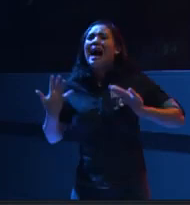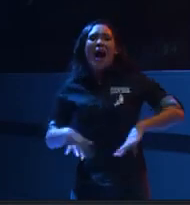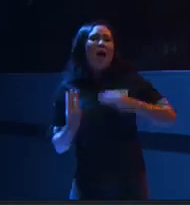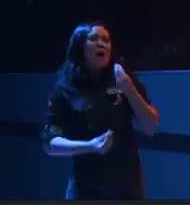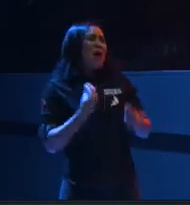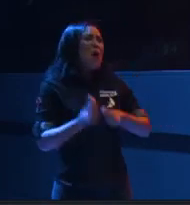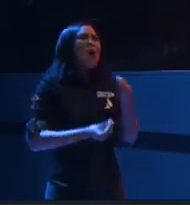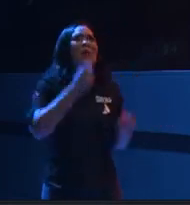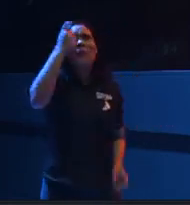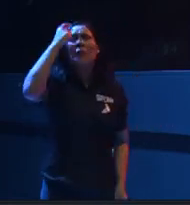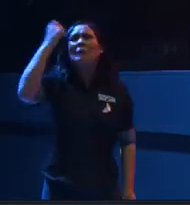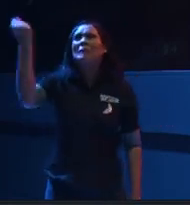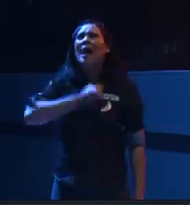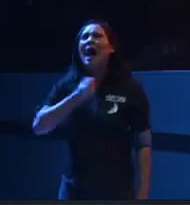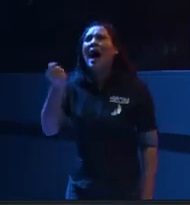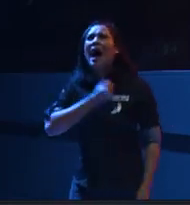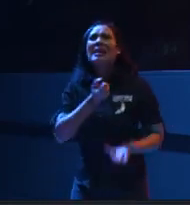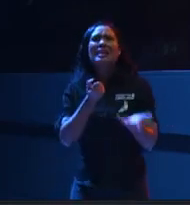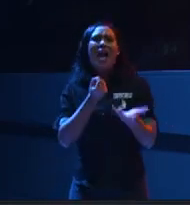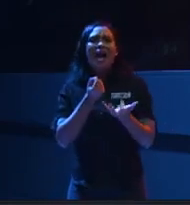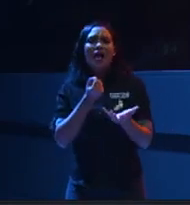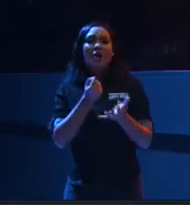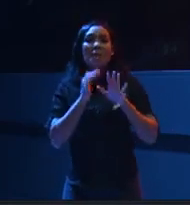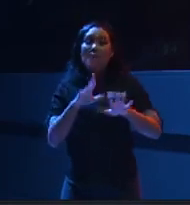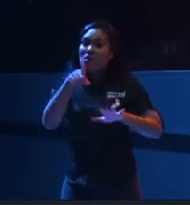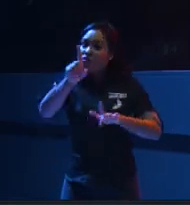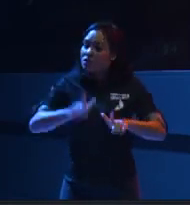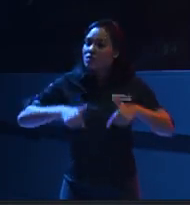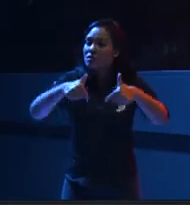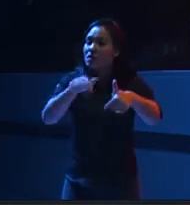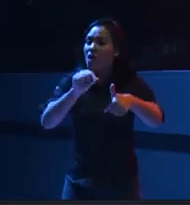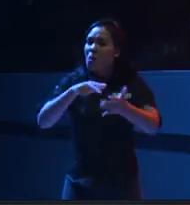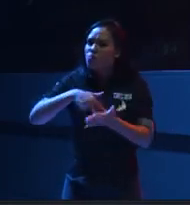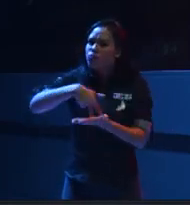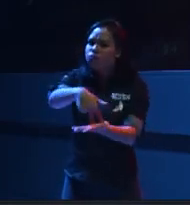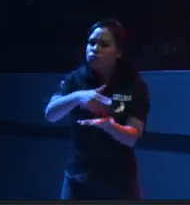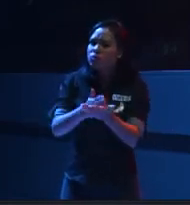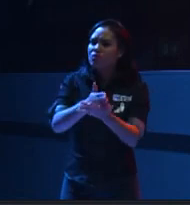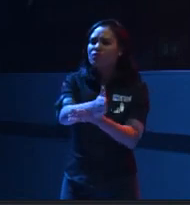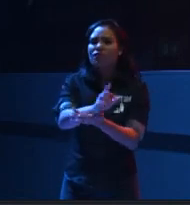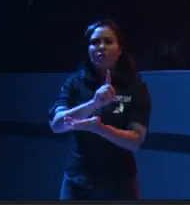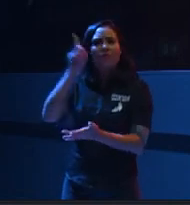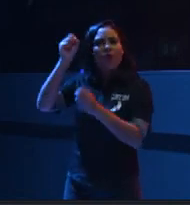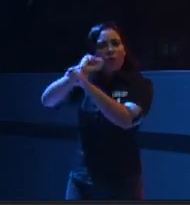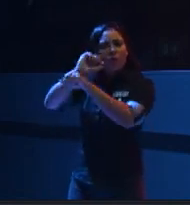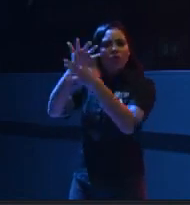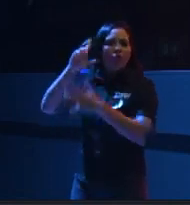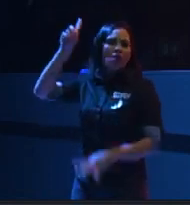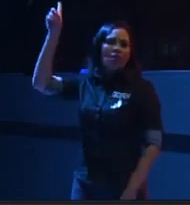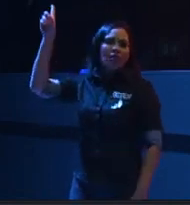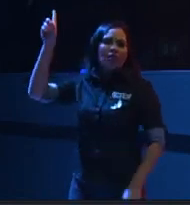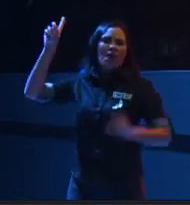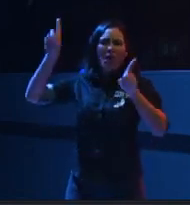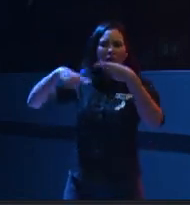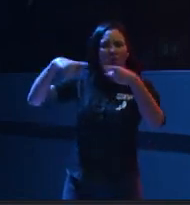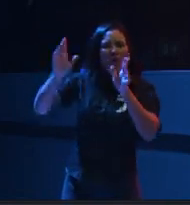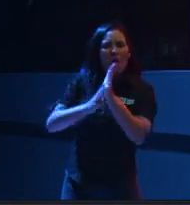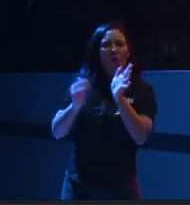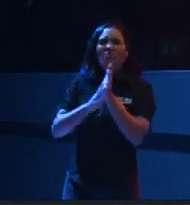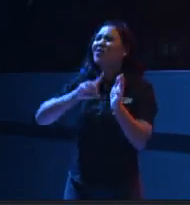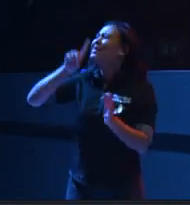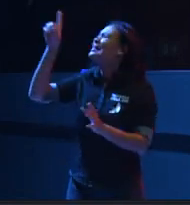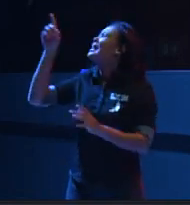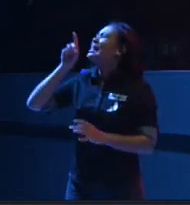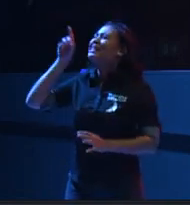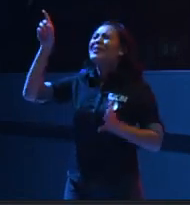o outro Pensa em se matar que você tem uma postura de da Glória a Deus da honra a Deus Deus habita no meio dos Louvores e você disse Deus tu